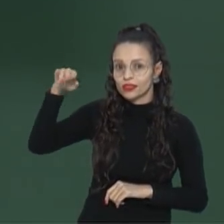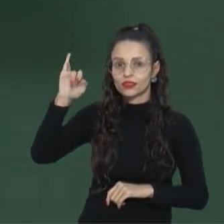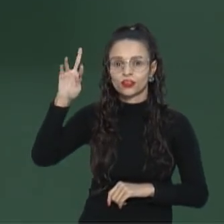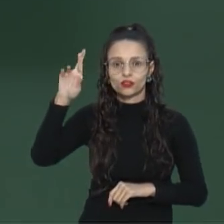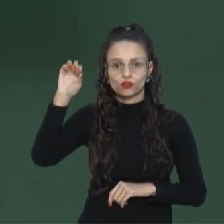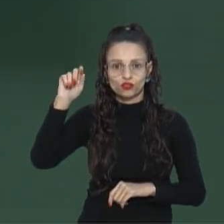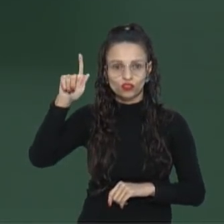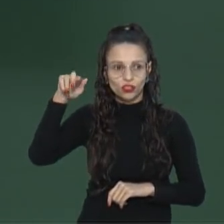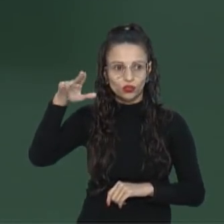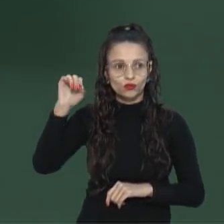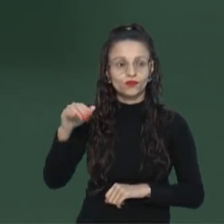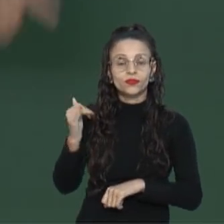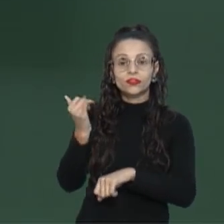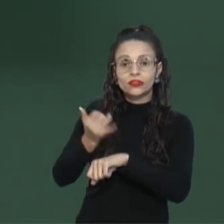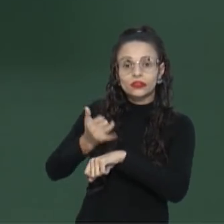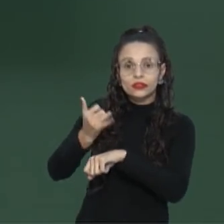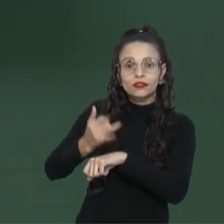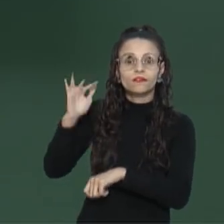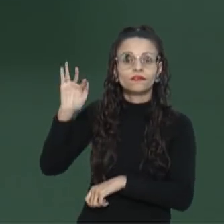ferro,